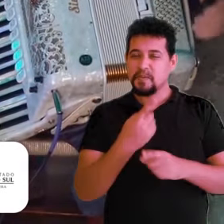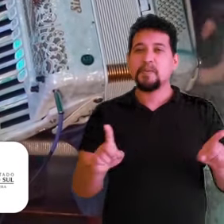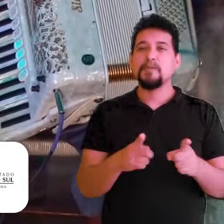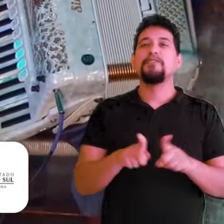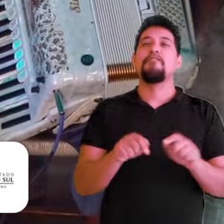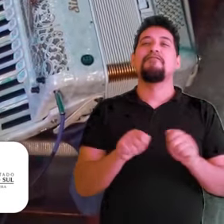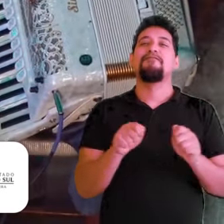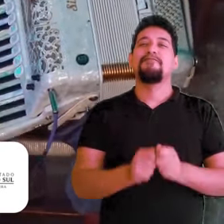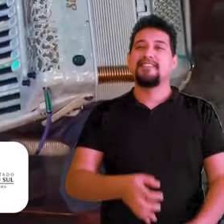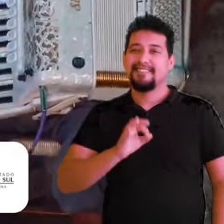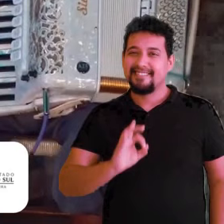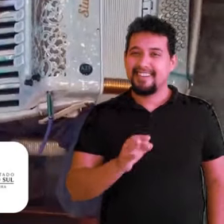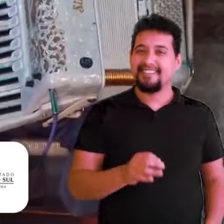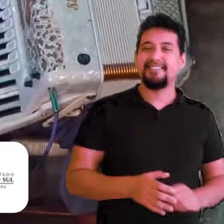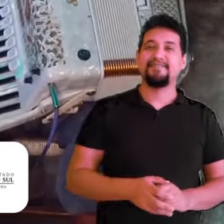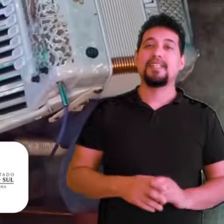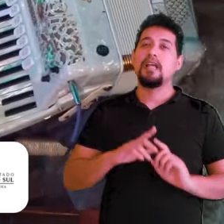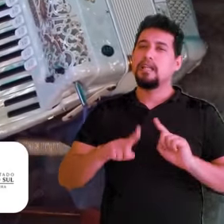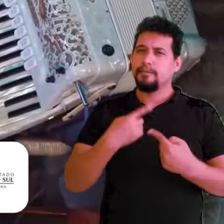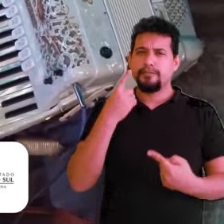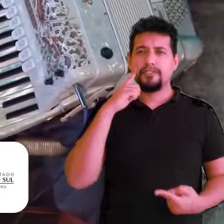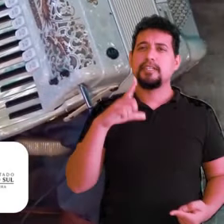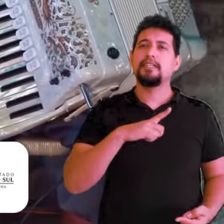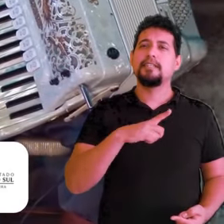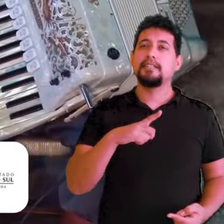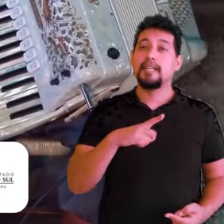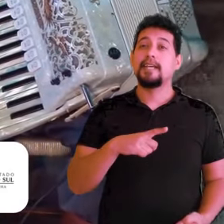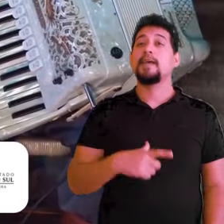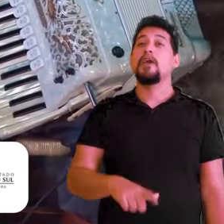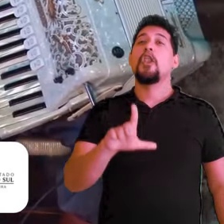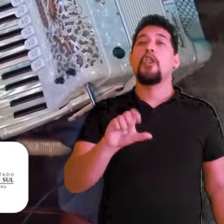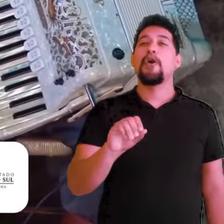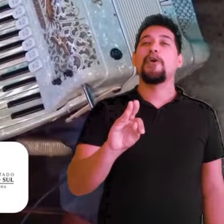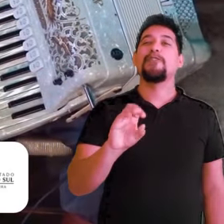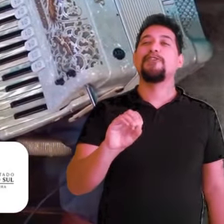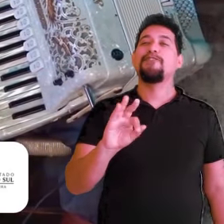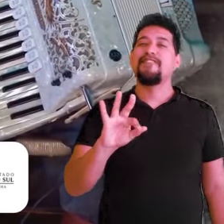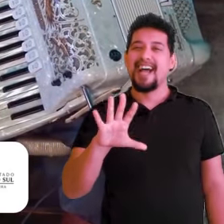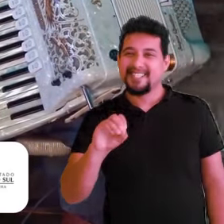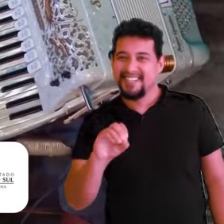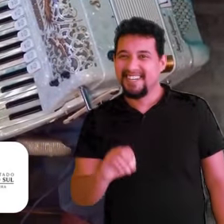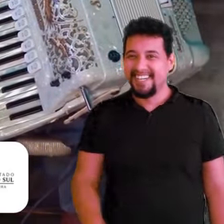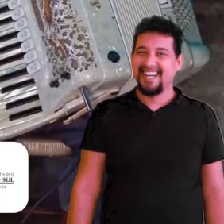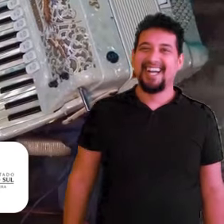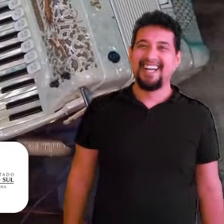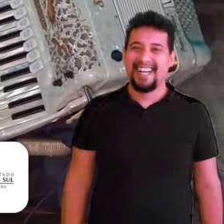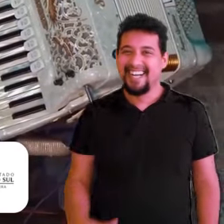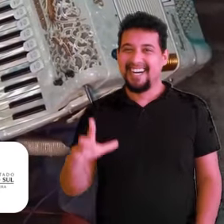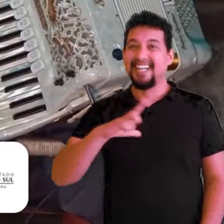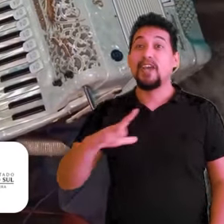Brás. Nós fizemos a Certeira Mega Sena, e daqui uns dias vai ter o Dei no Meio da Loto Fácil. Isso, o